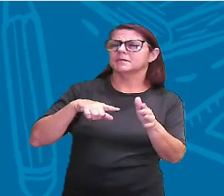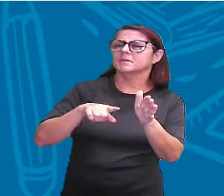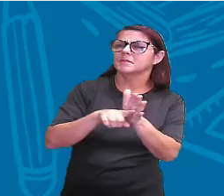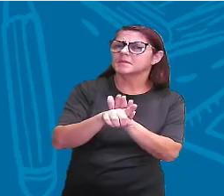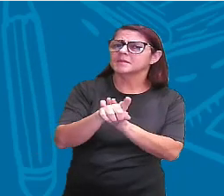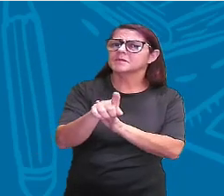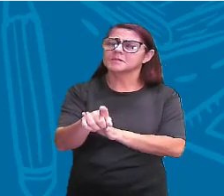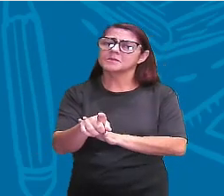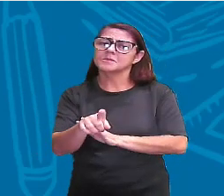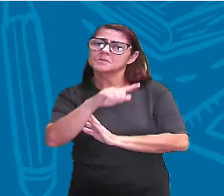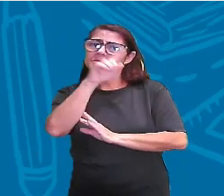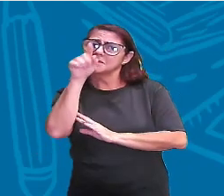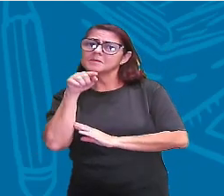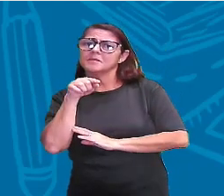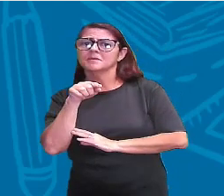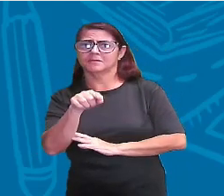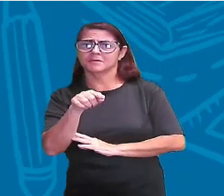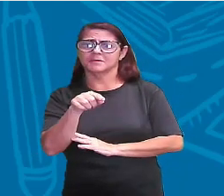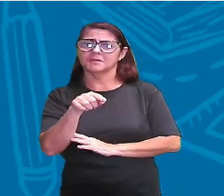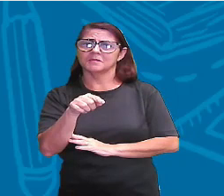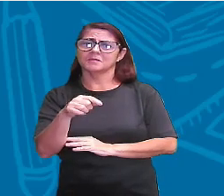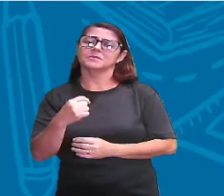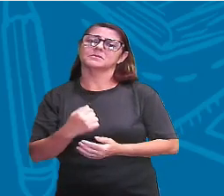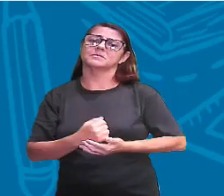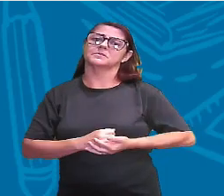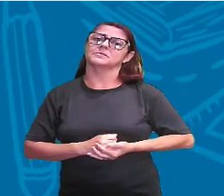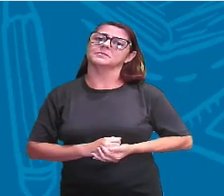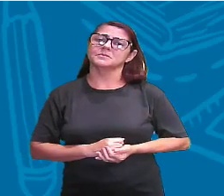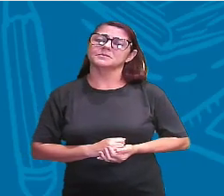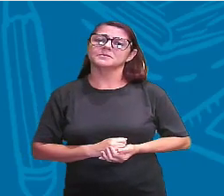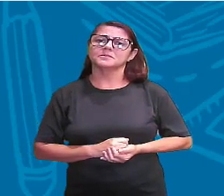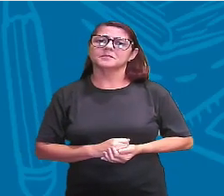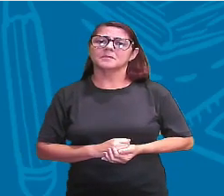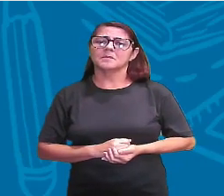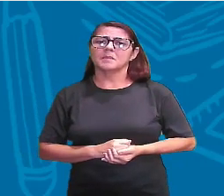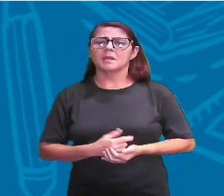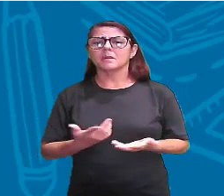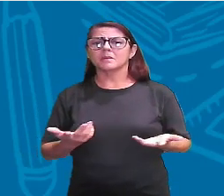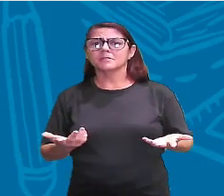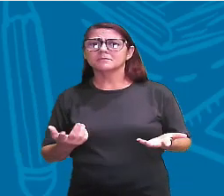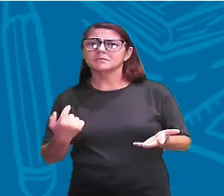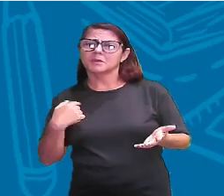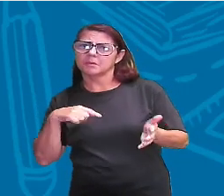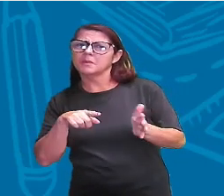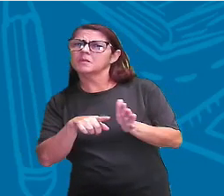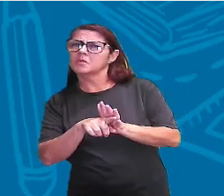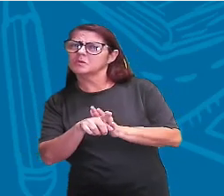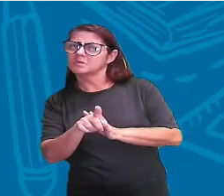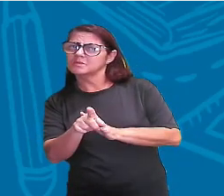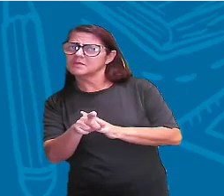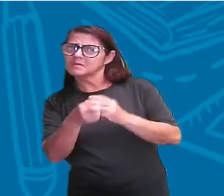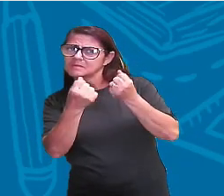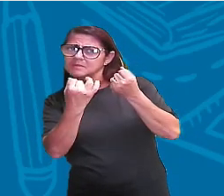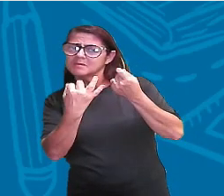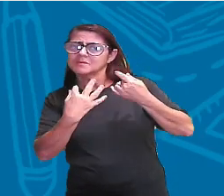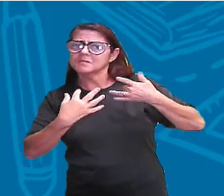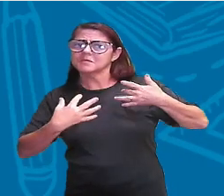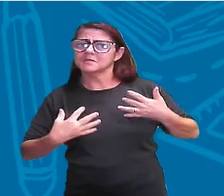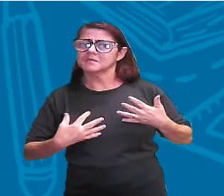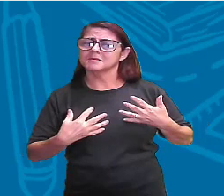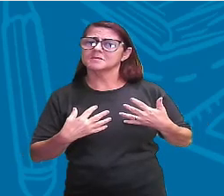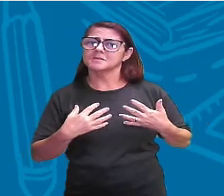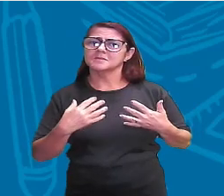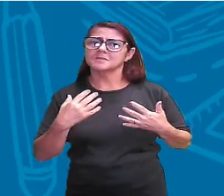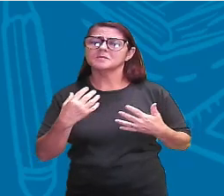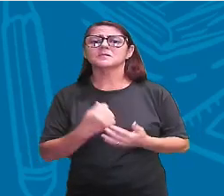são essenciais quando a gente faz perguntas. Para que a minha pergunta ela tenha uma descrição, eu preciso